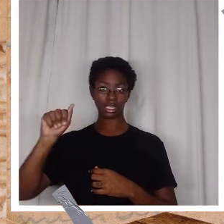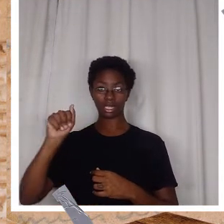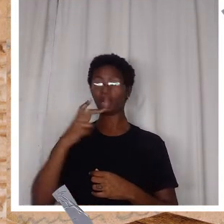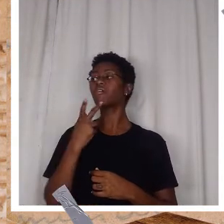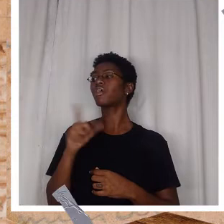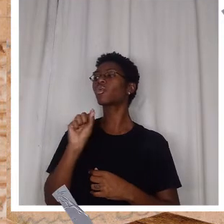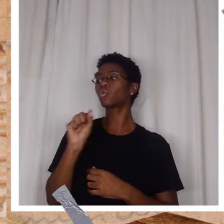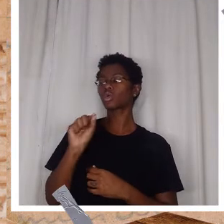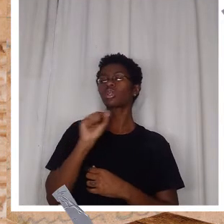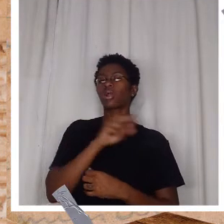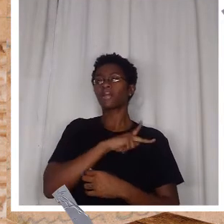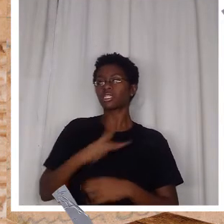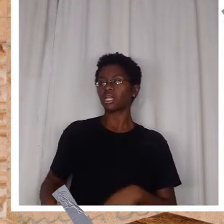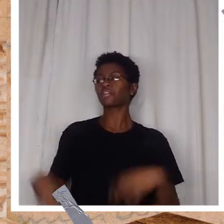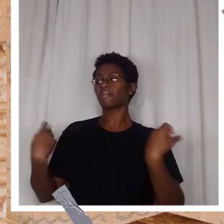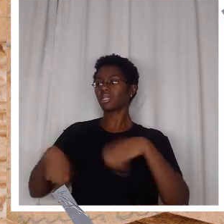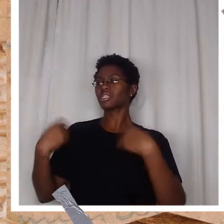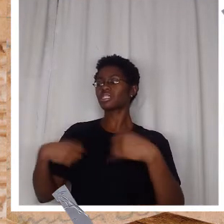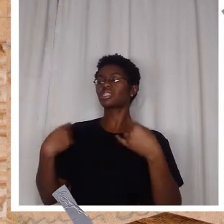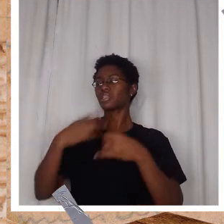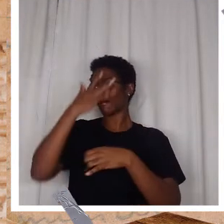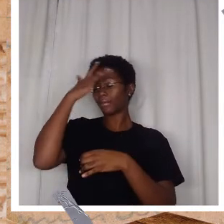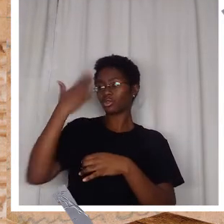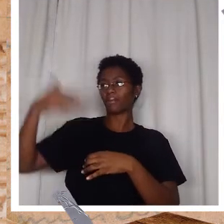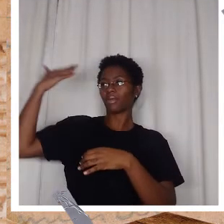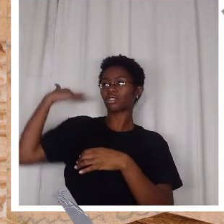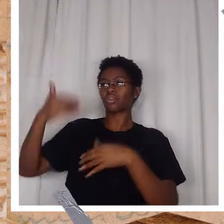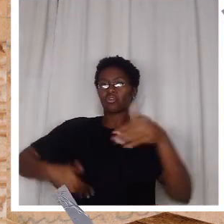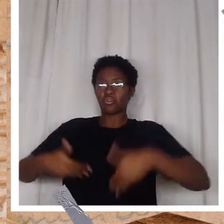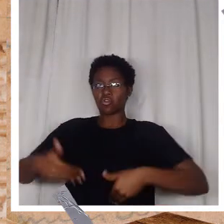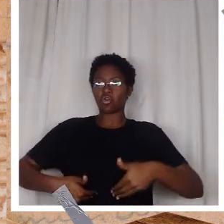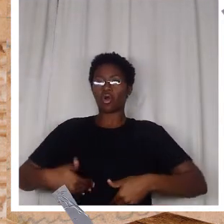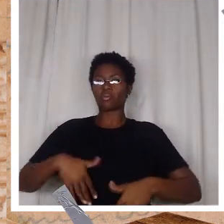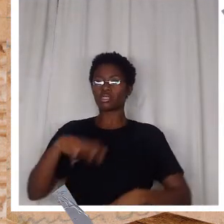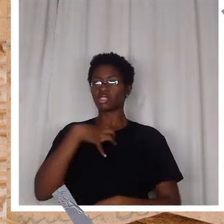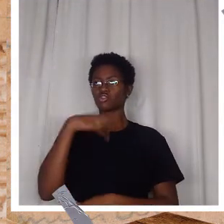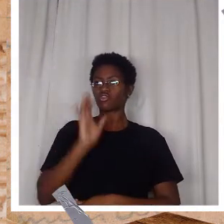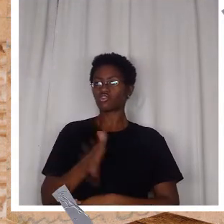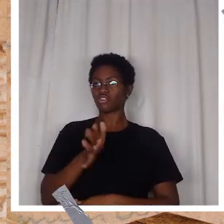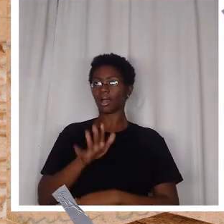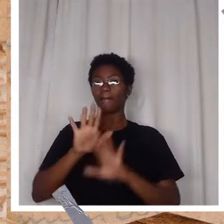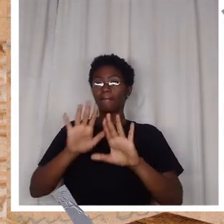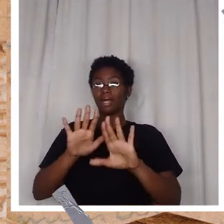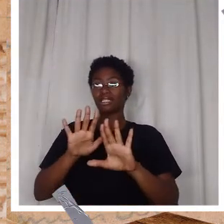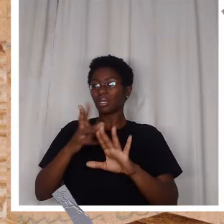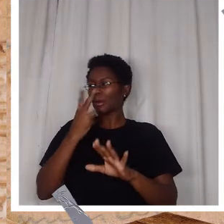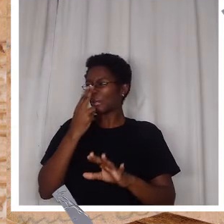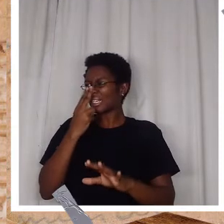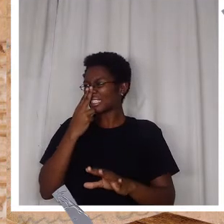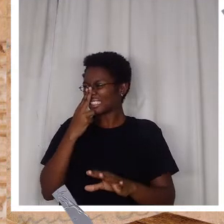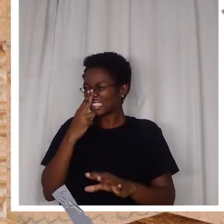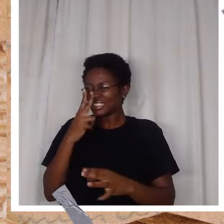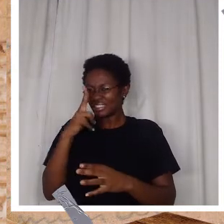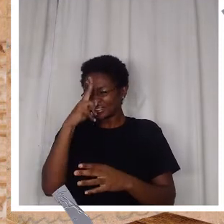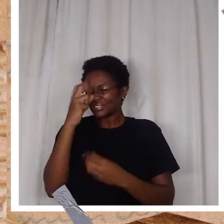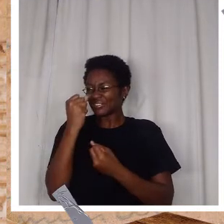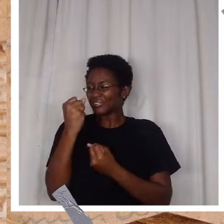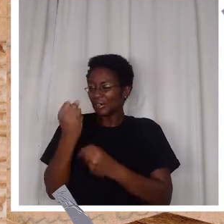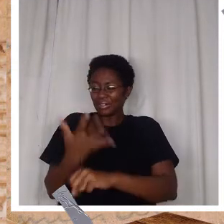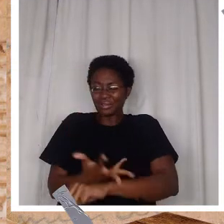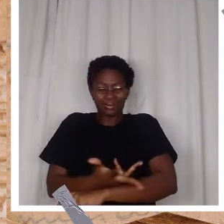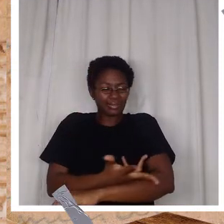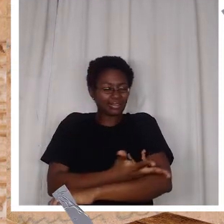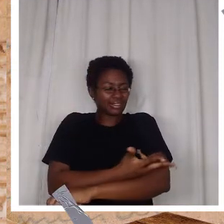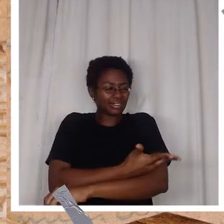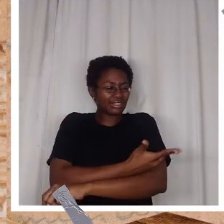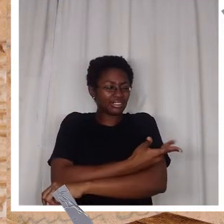ser governado por alguém que passou fome, né? Isso ecoa tão forte, né? Ainda mais nesse momento que a gente está vivendo,